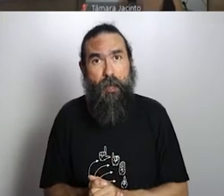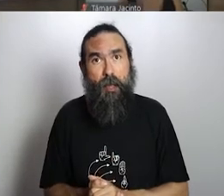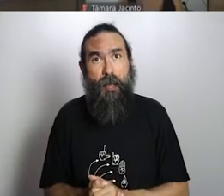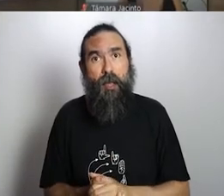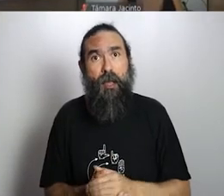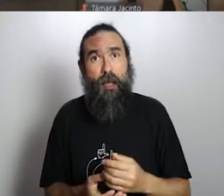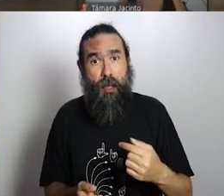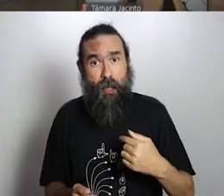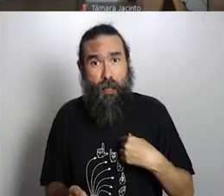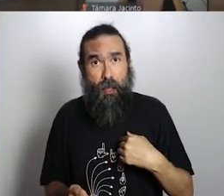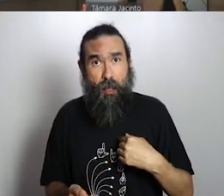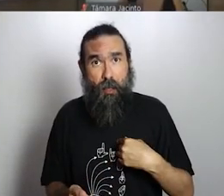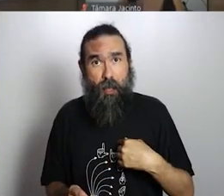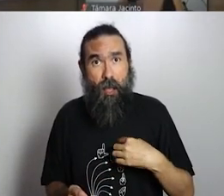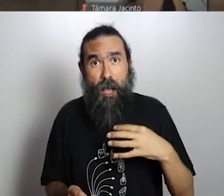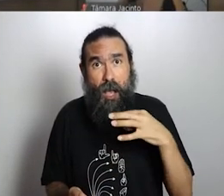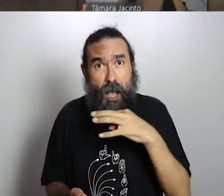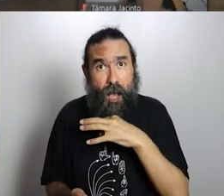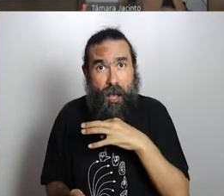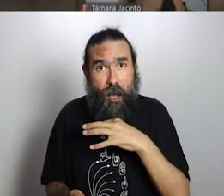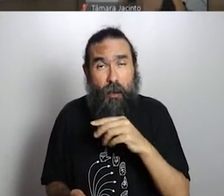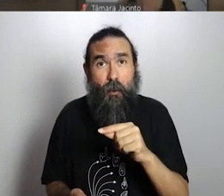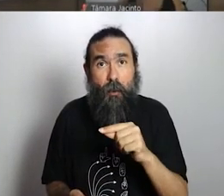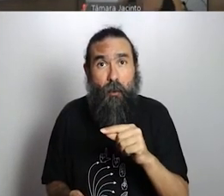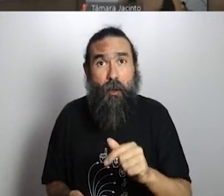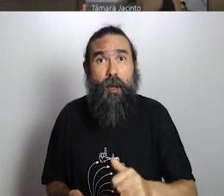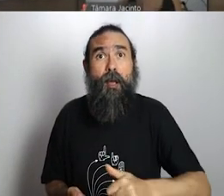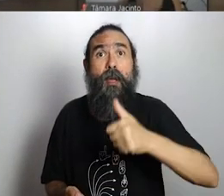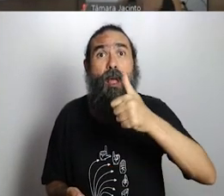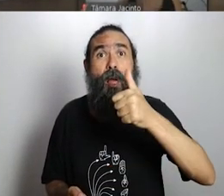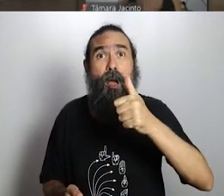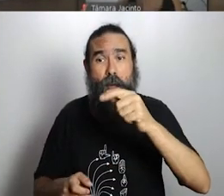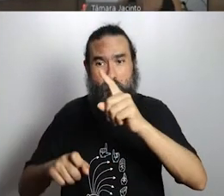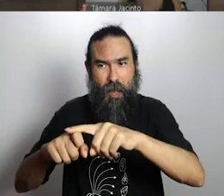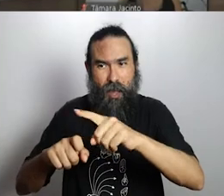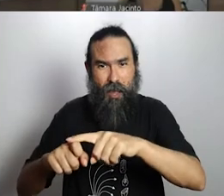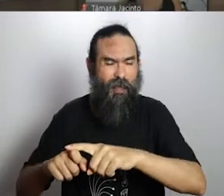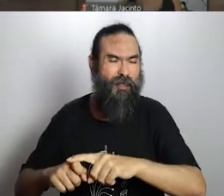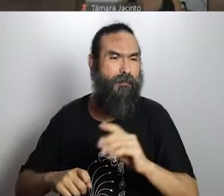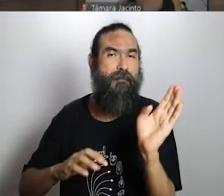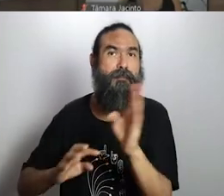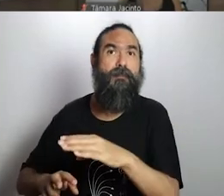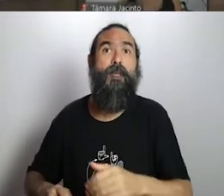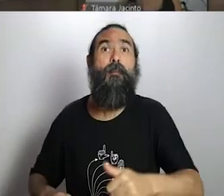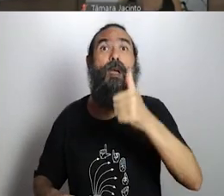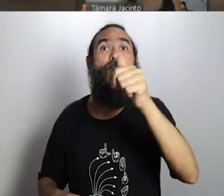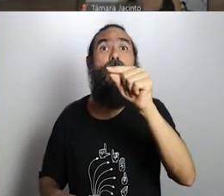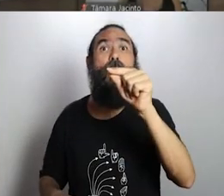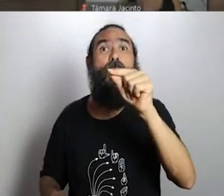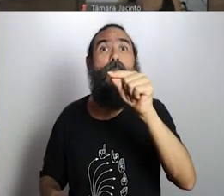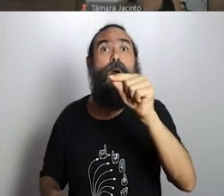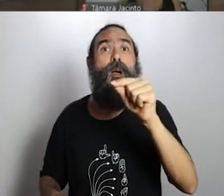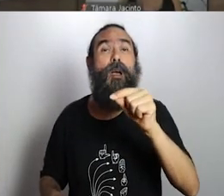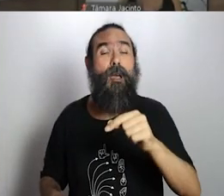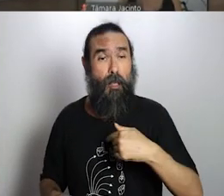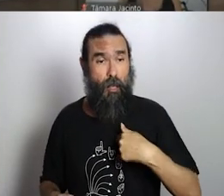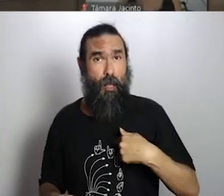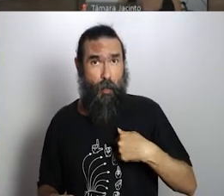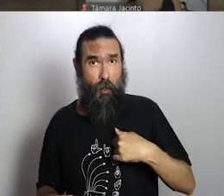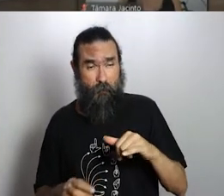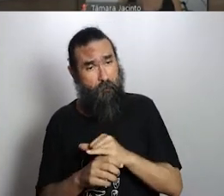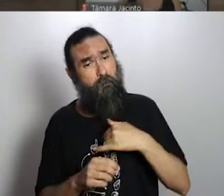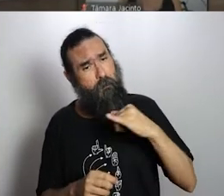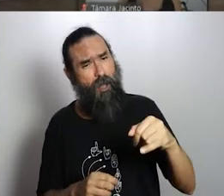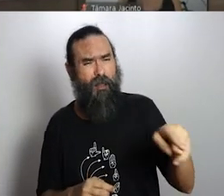coisa, eu acho que foi melhor você ir ao médico. Não. O médico, eu tenho um remédio em casa, o médico já foi e passou isso, mas eu quero que o senhor me passe